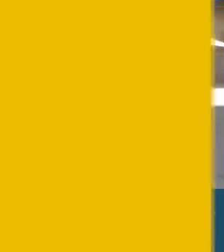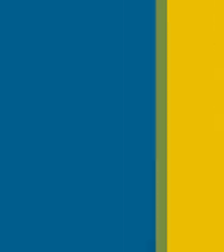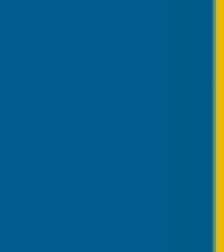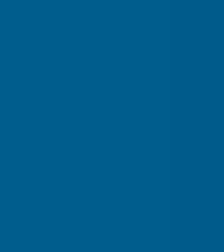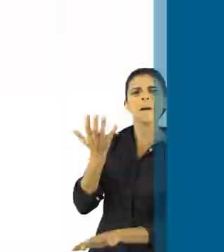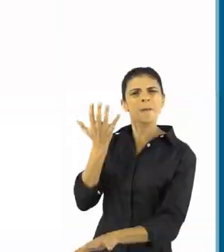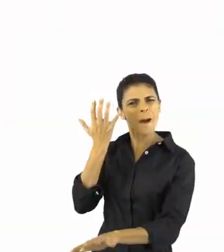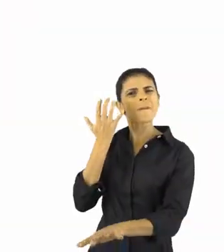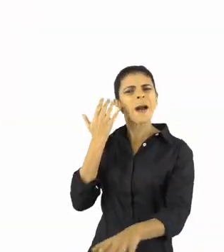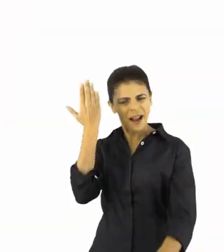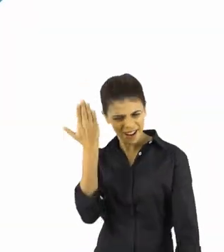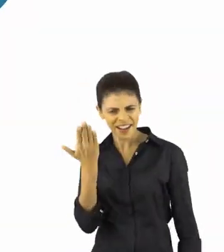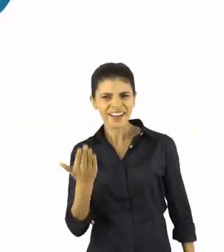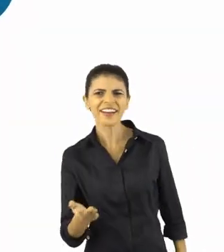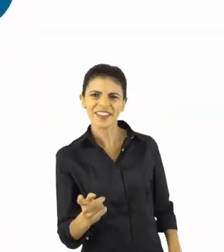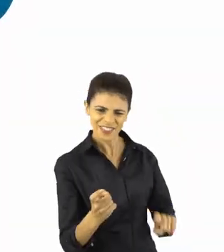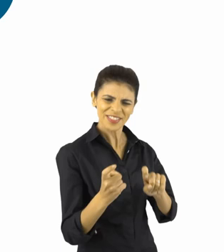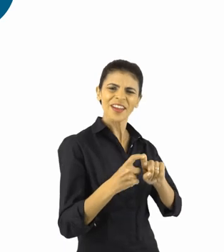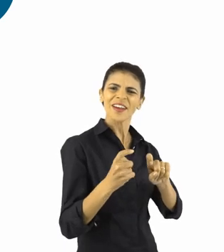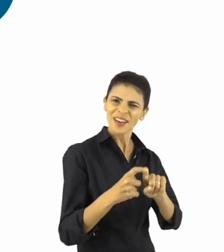construirmos Cabo Frio